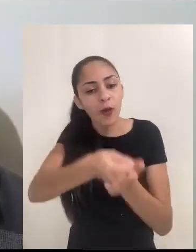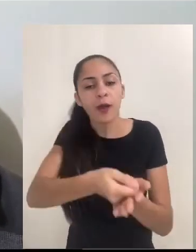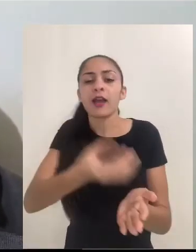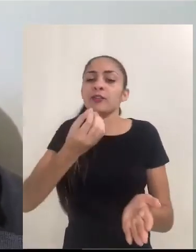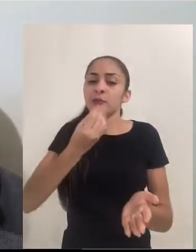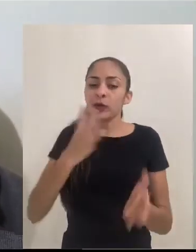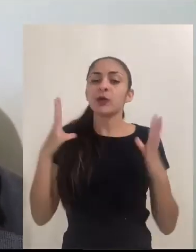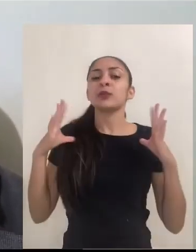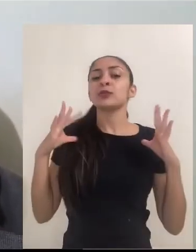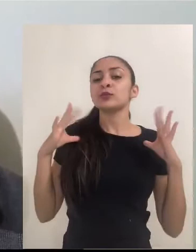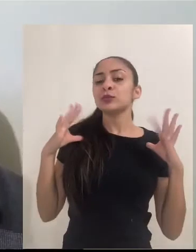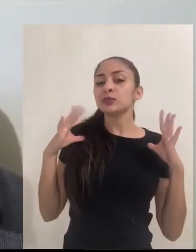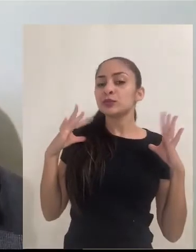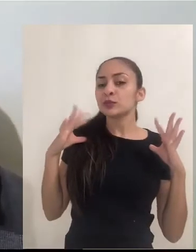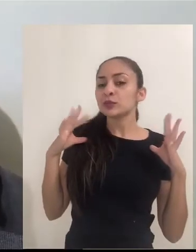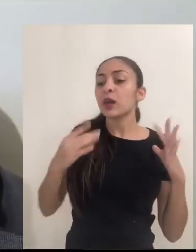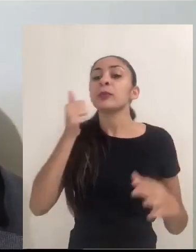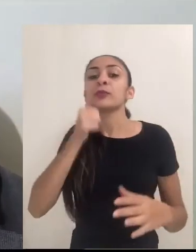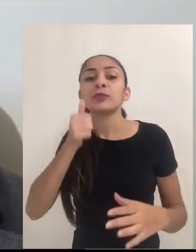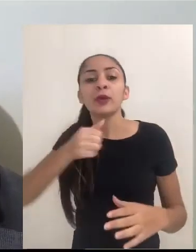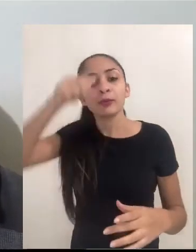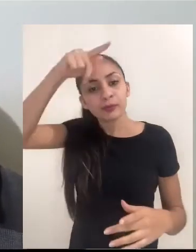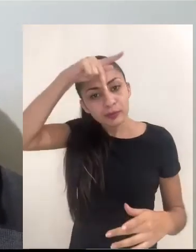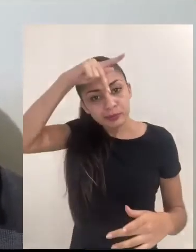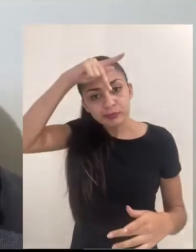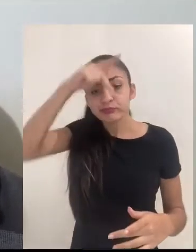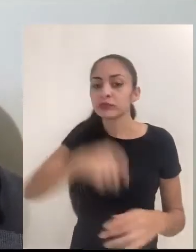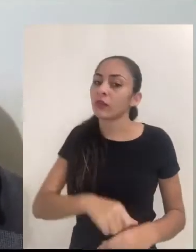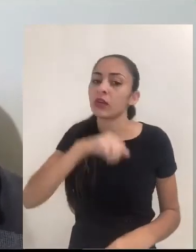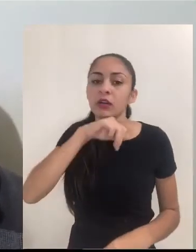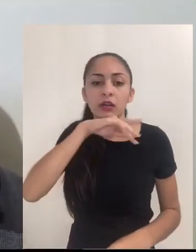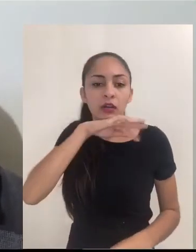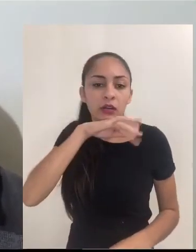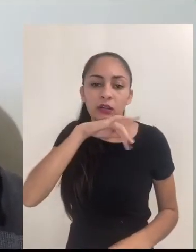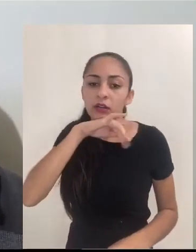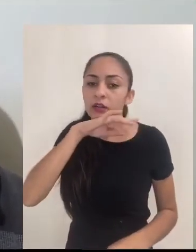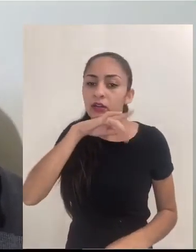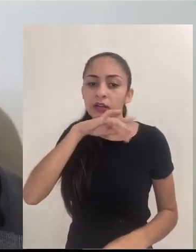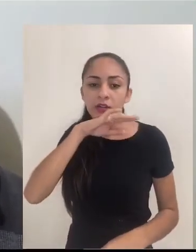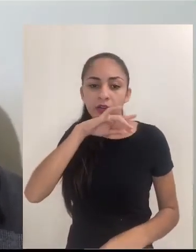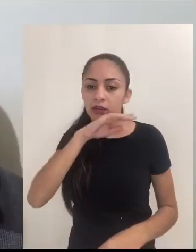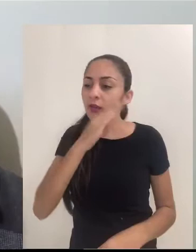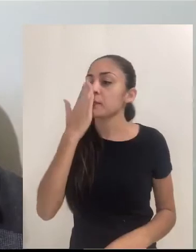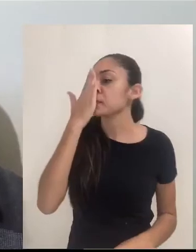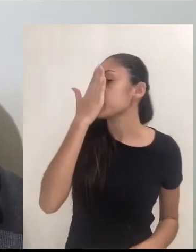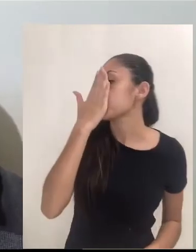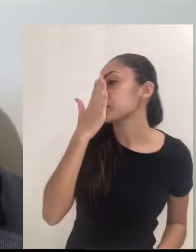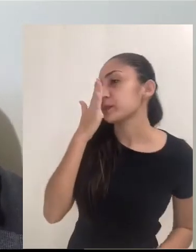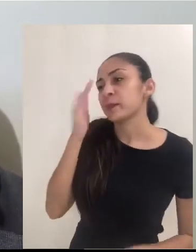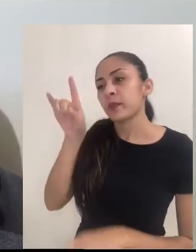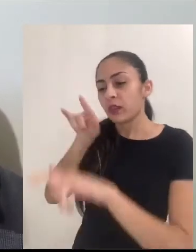Deus suscita a oportunidade para que ele vá além. Então ele desvenda os sonhos do padeiro-chefe,